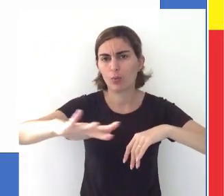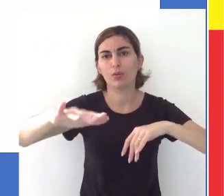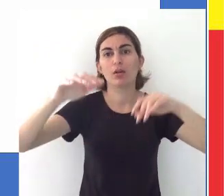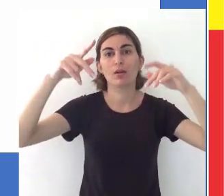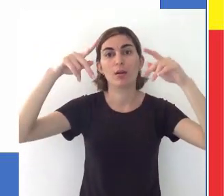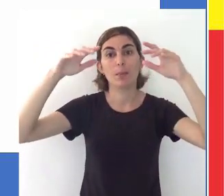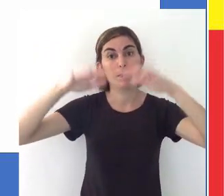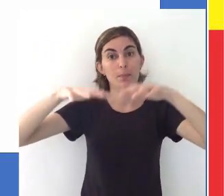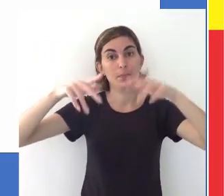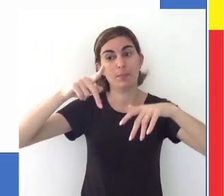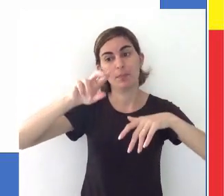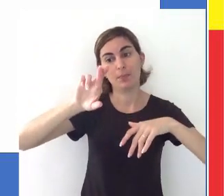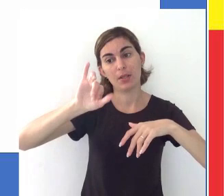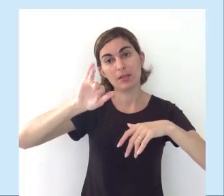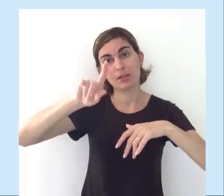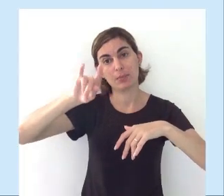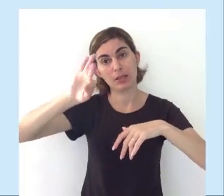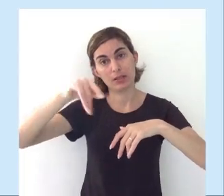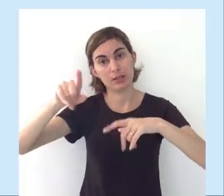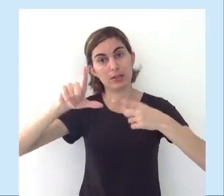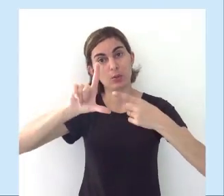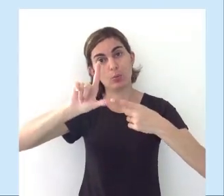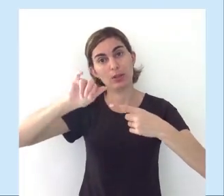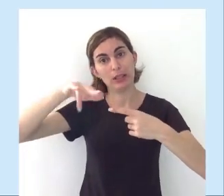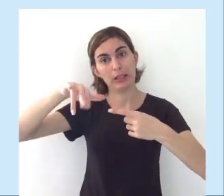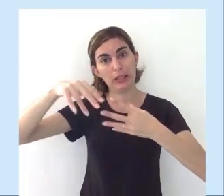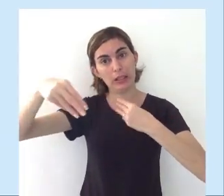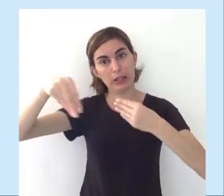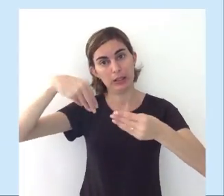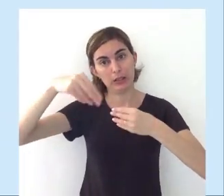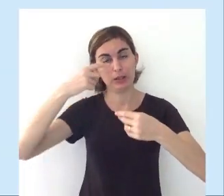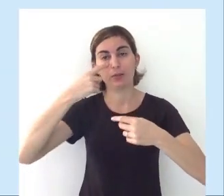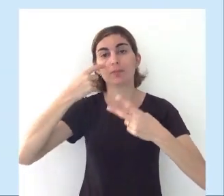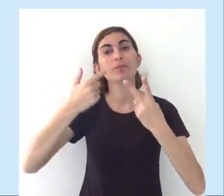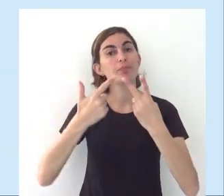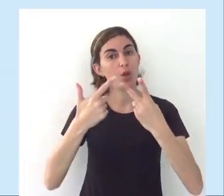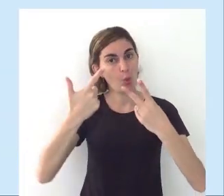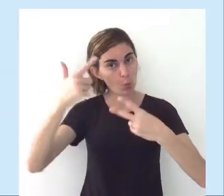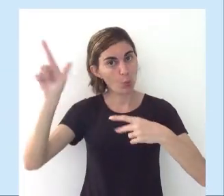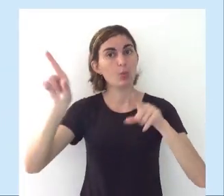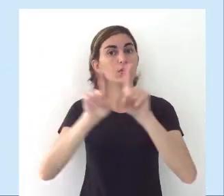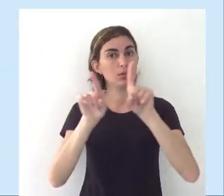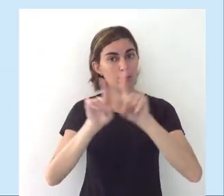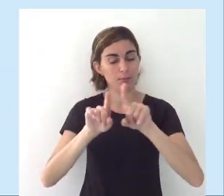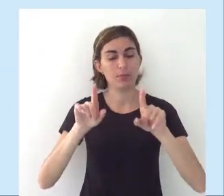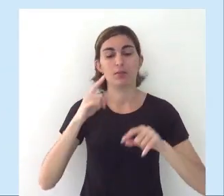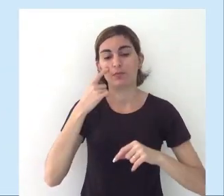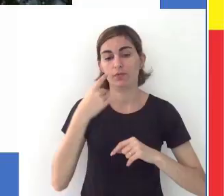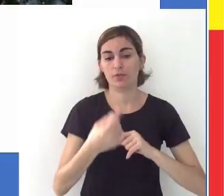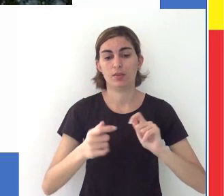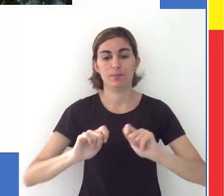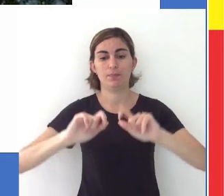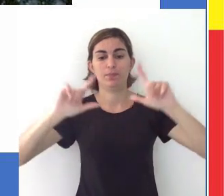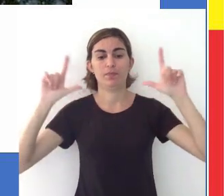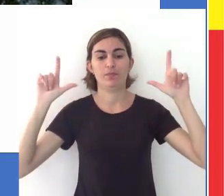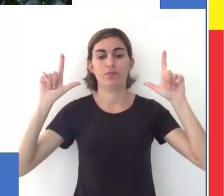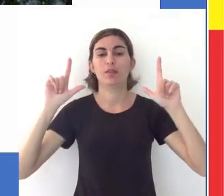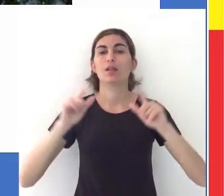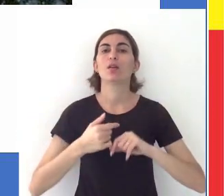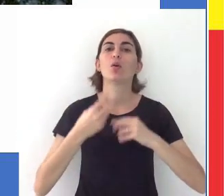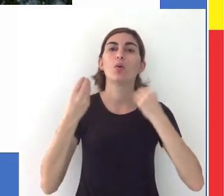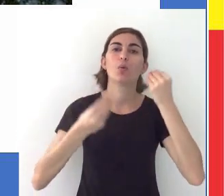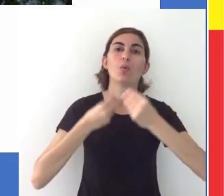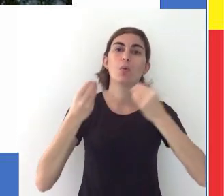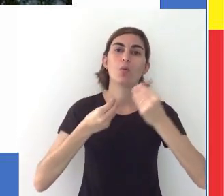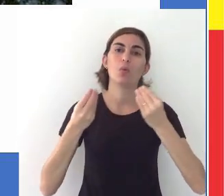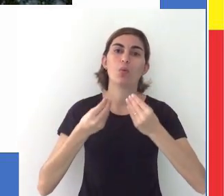chamada de precipitação líquida, tá? Mas existem também outras formas de precipitação, como você também acompanha na tela, tá? Formas